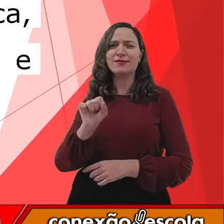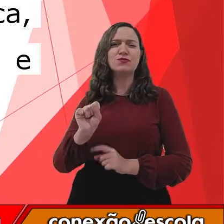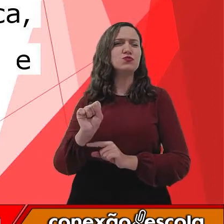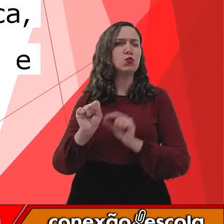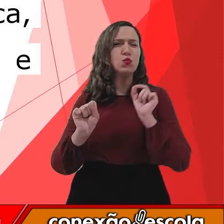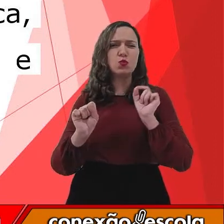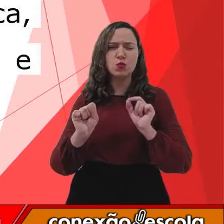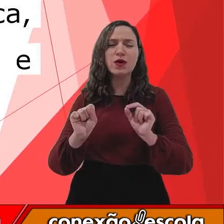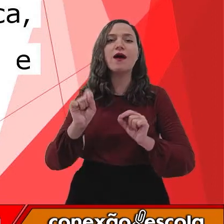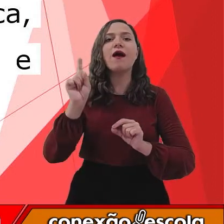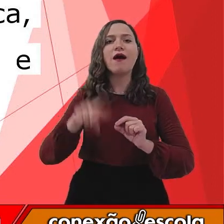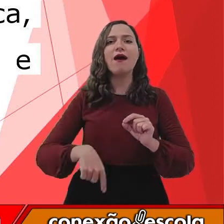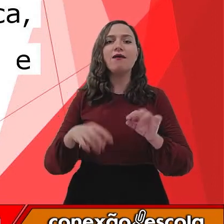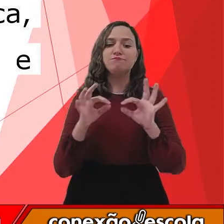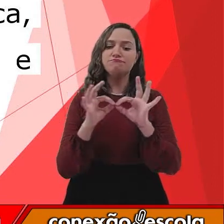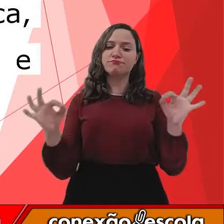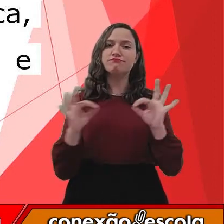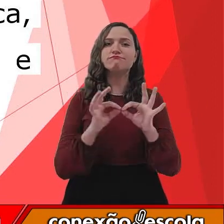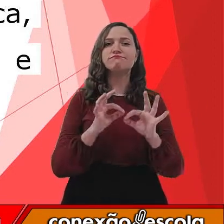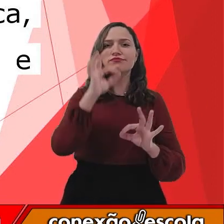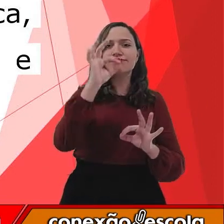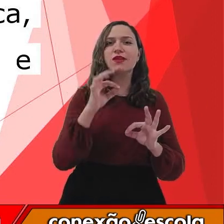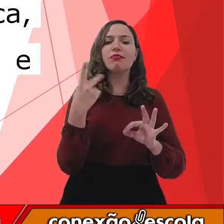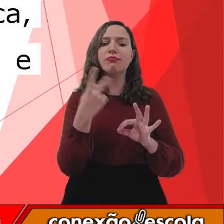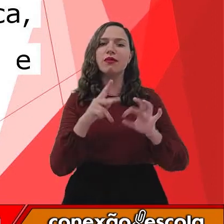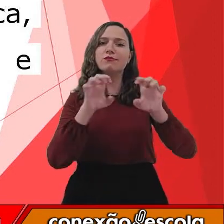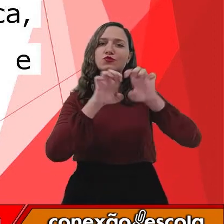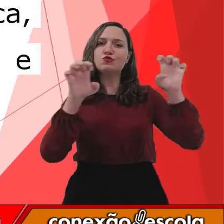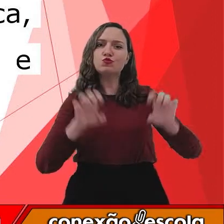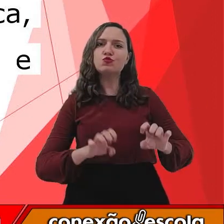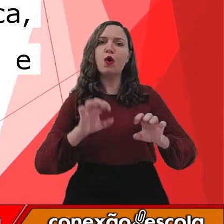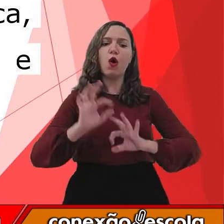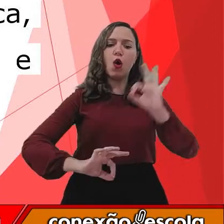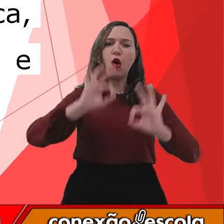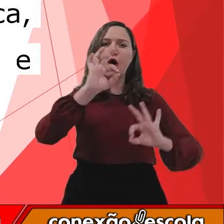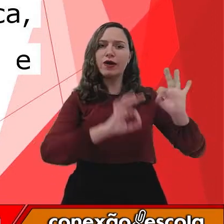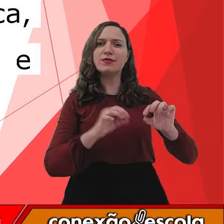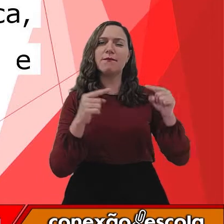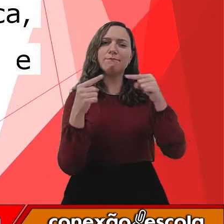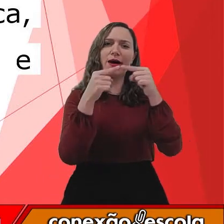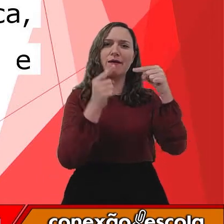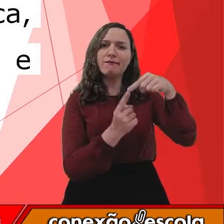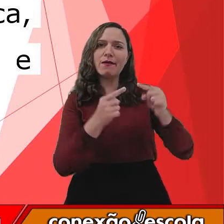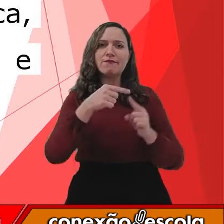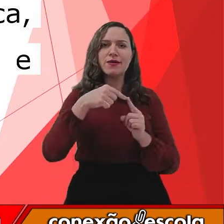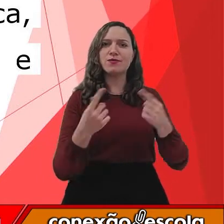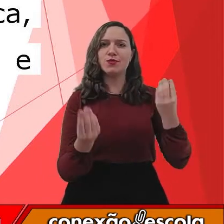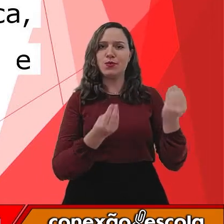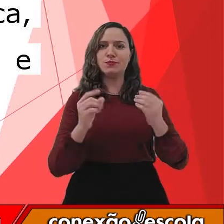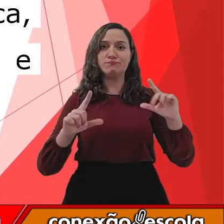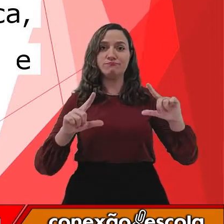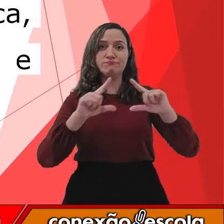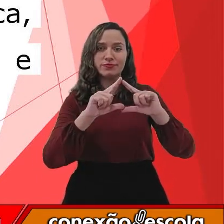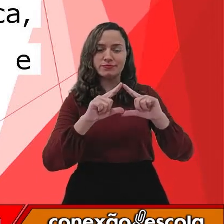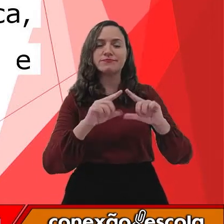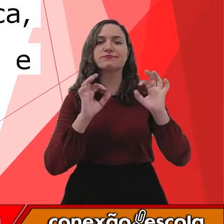são retas que podem compor a estrutura do triângulo. Nessa atividade de matemática, nós